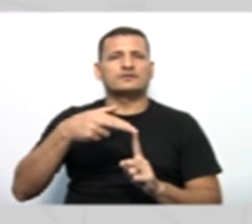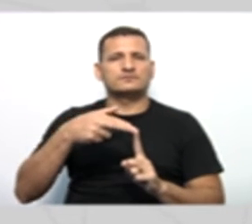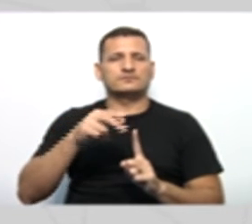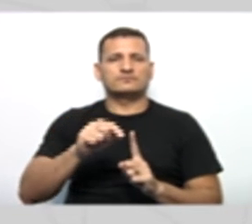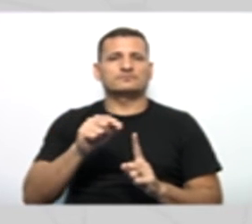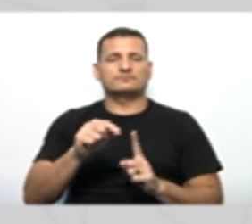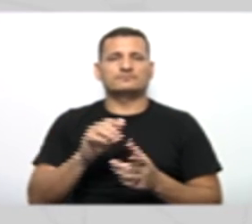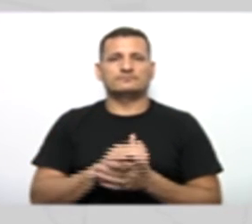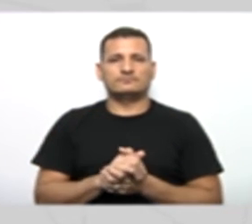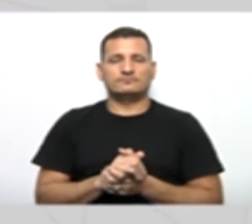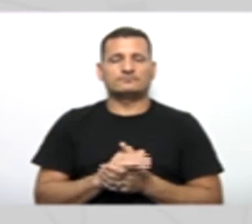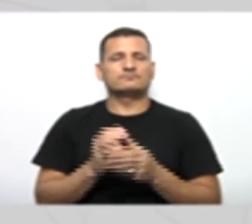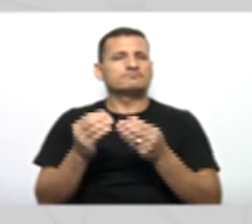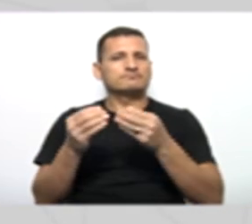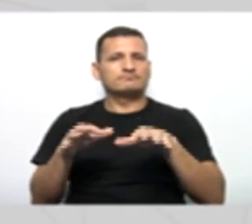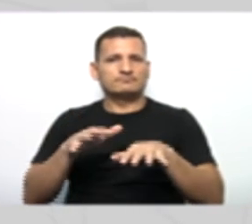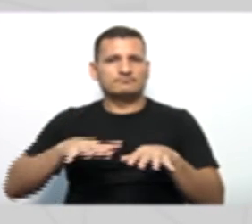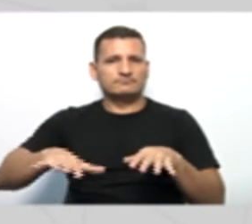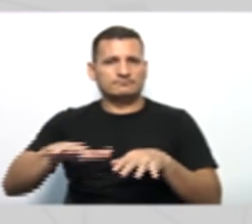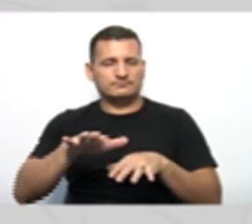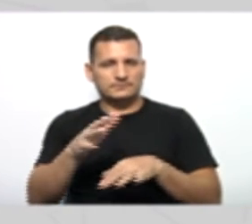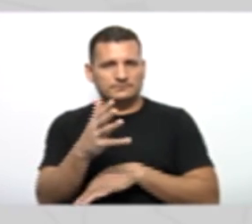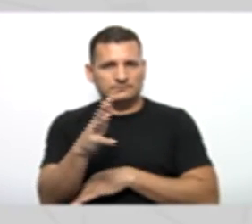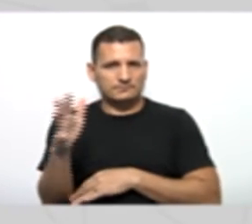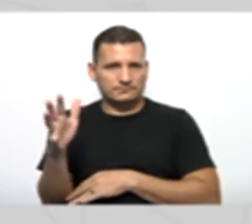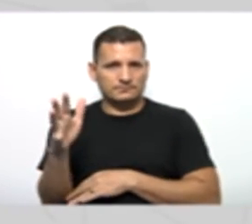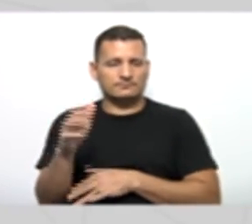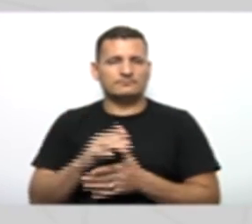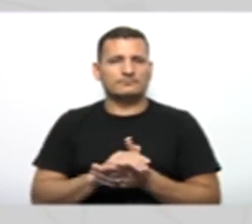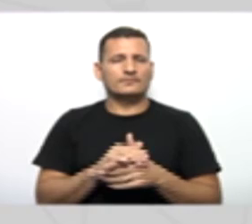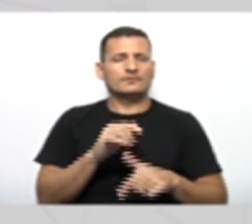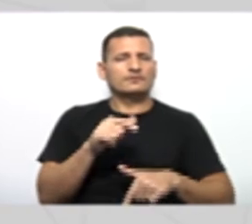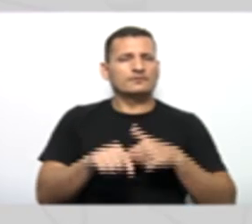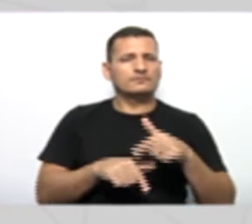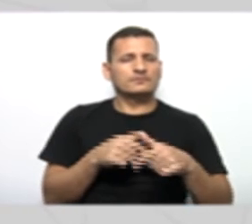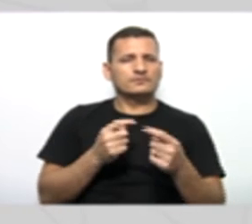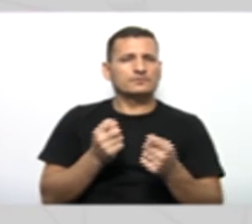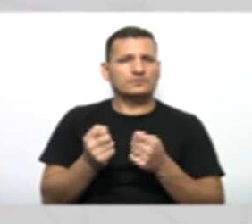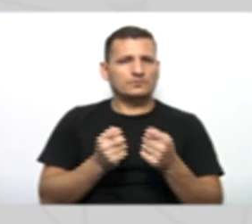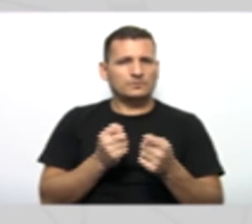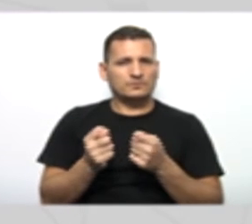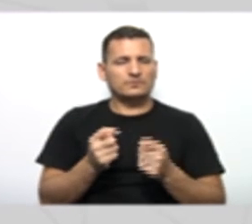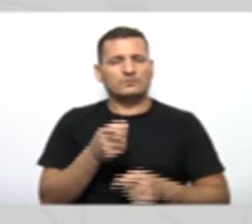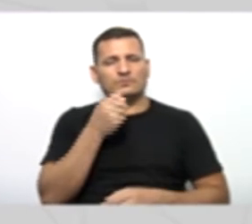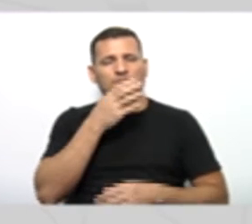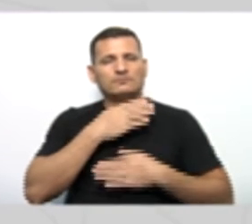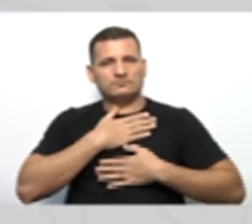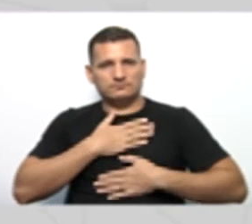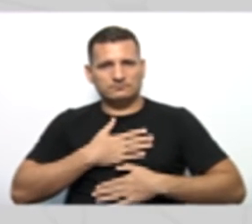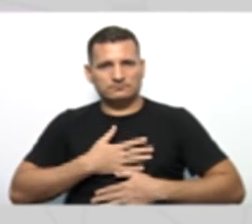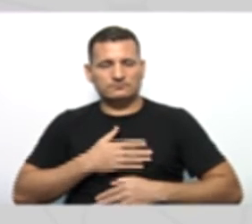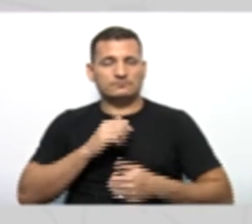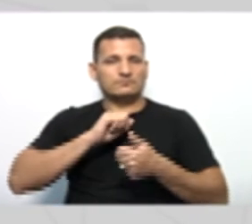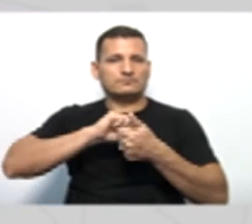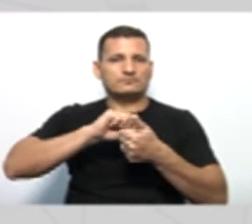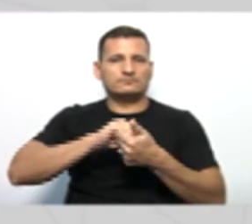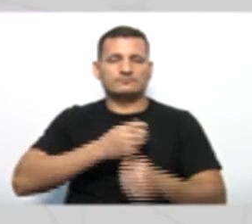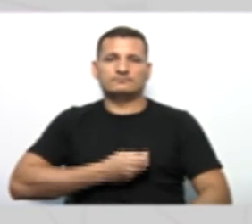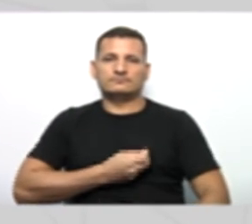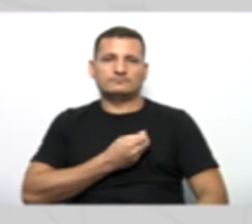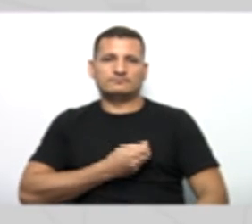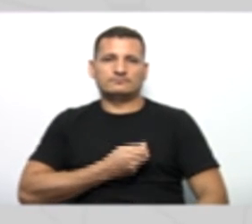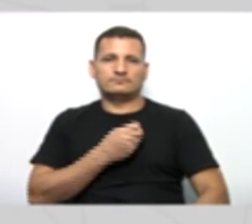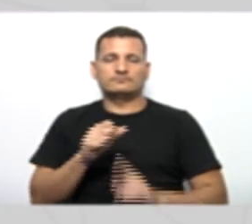relação entre o impacto ambiental e as atividades econômicas no bem-estar e na qualidade de vida